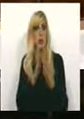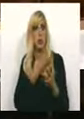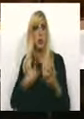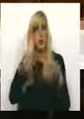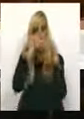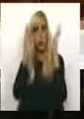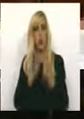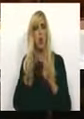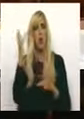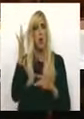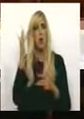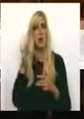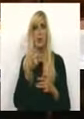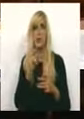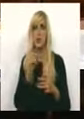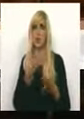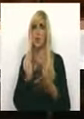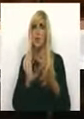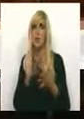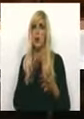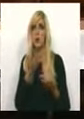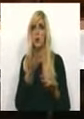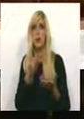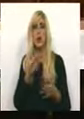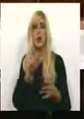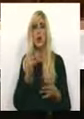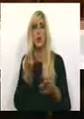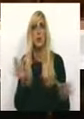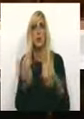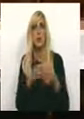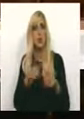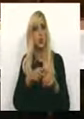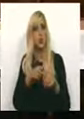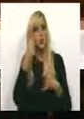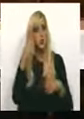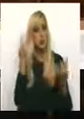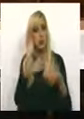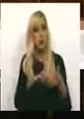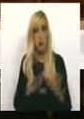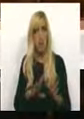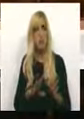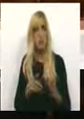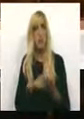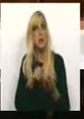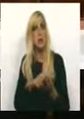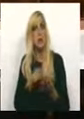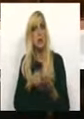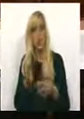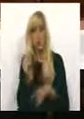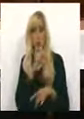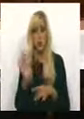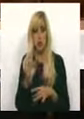de Santo Francisco e Fábrica Robinson na categoria de conjunto de interesse público. É necessário agir e